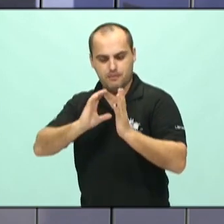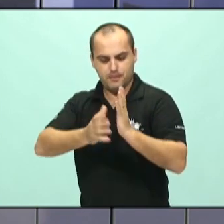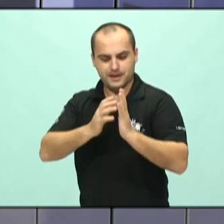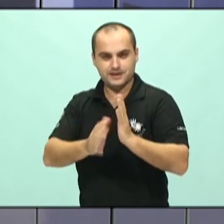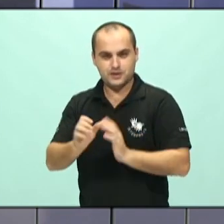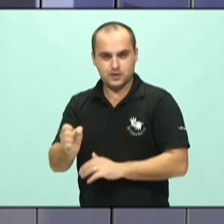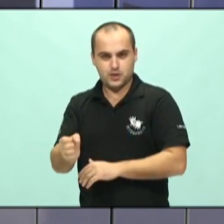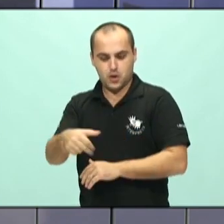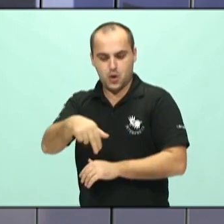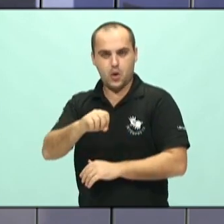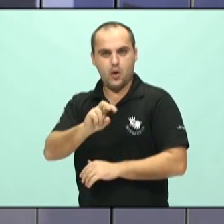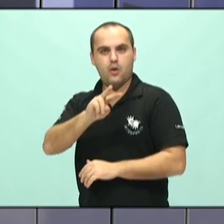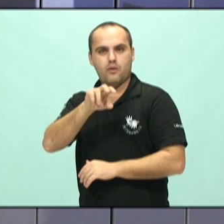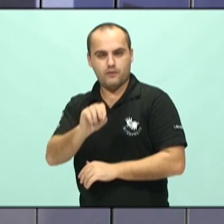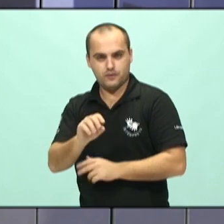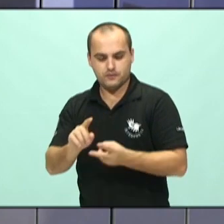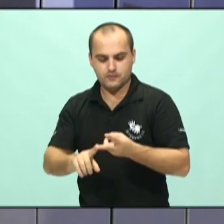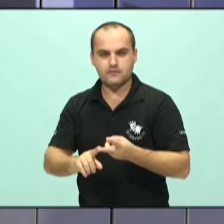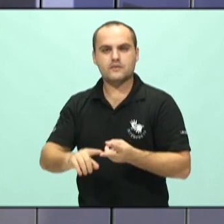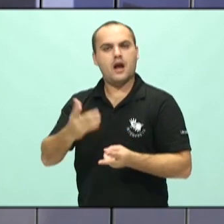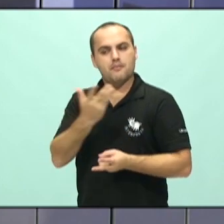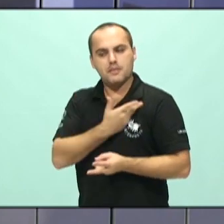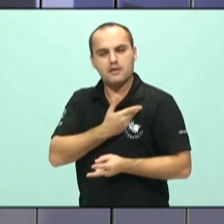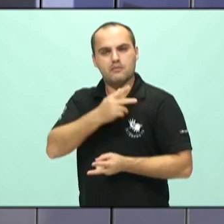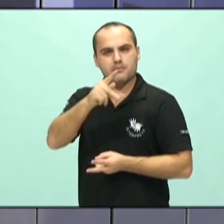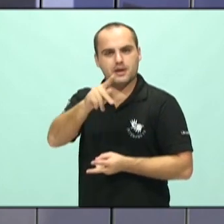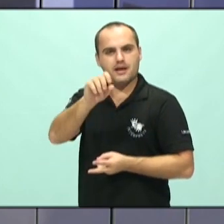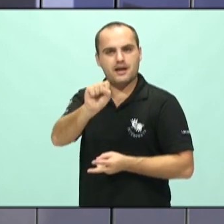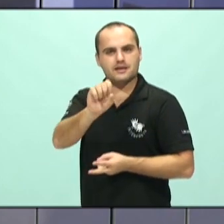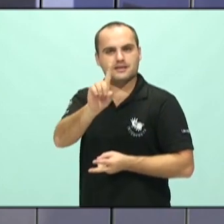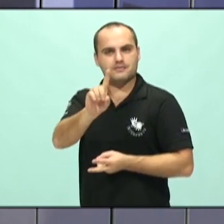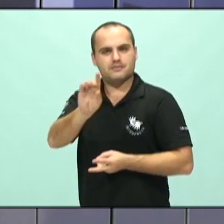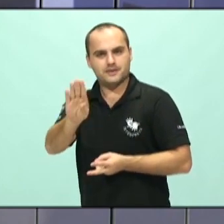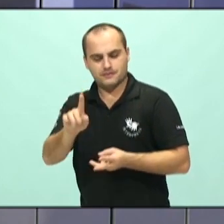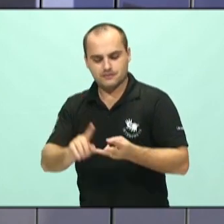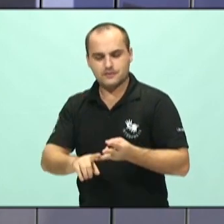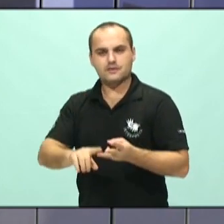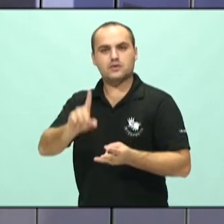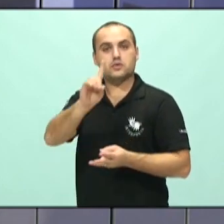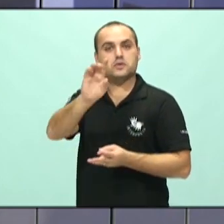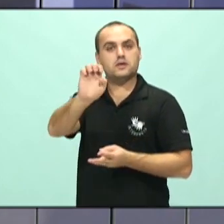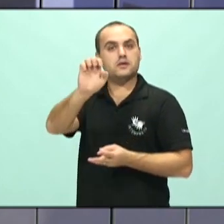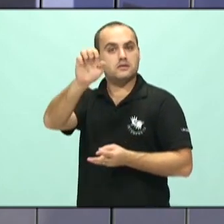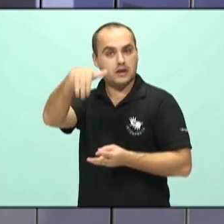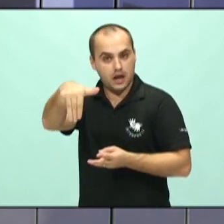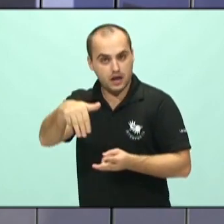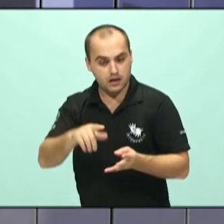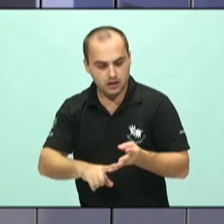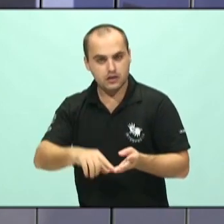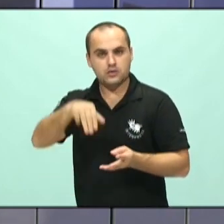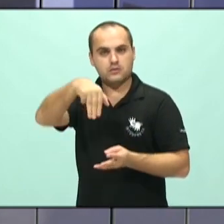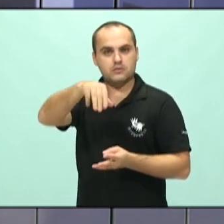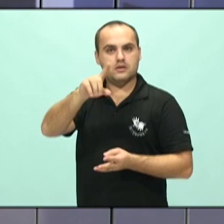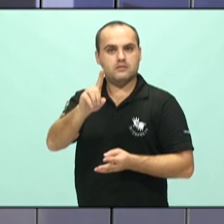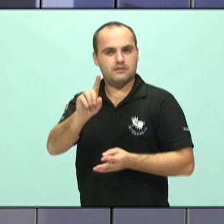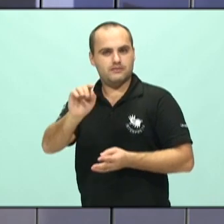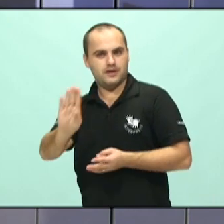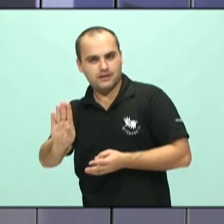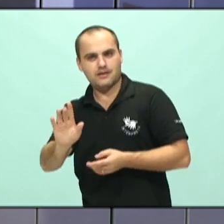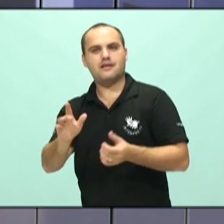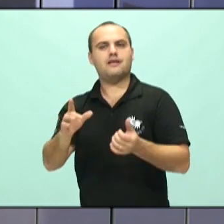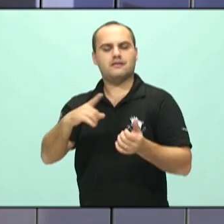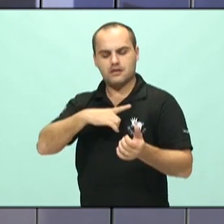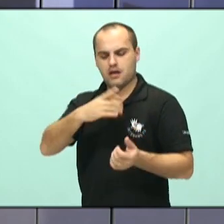eu tenho amigos lá no PSDB, eu tenho amigos no DEM, eu tenho amigos no MDB, eu